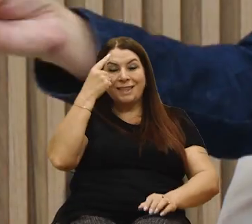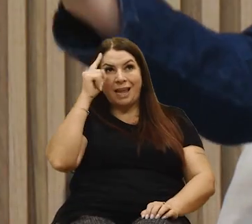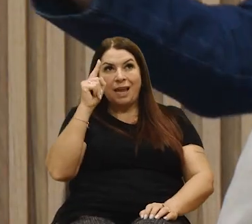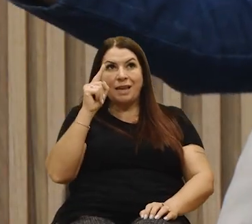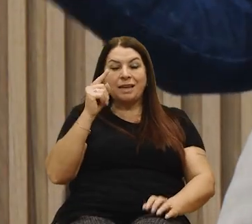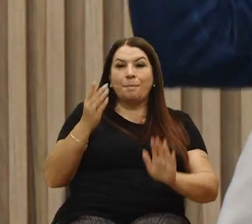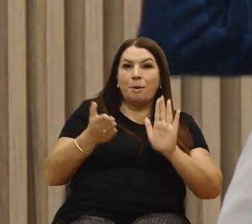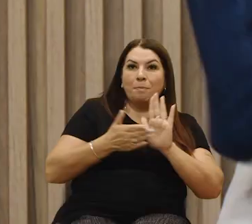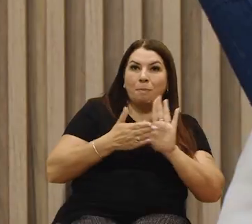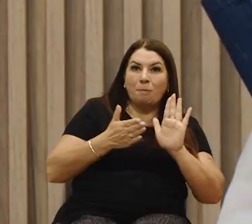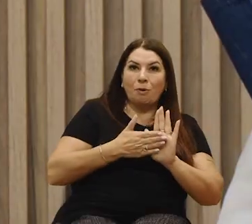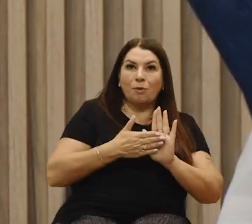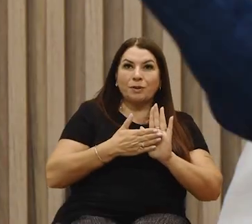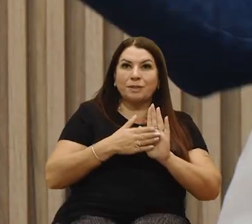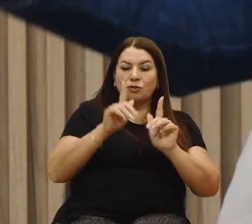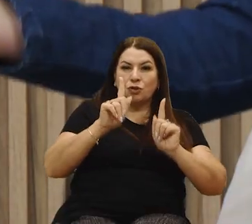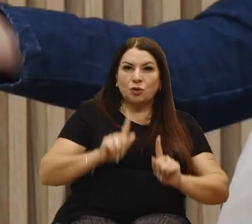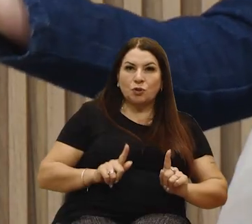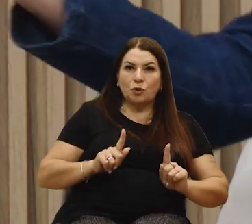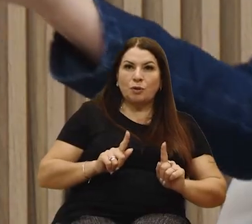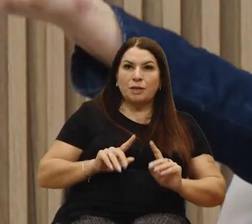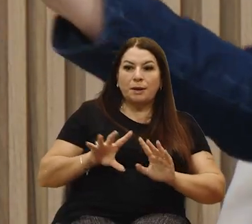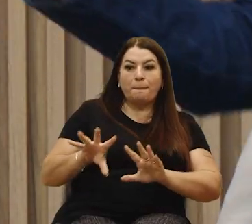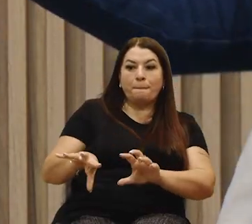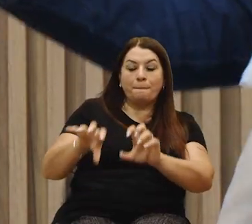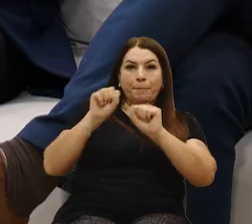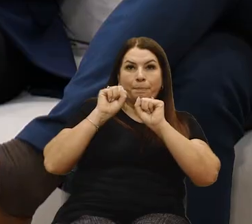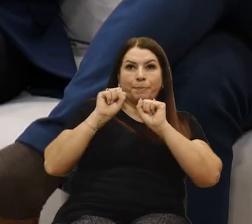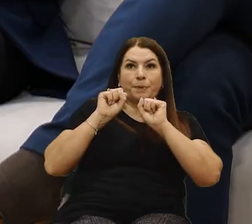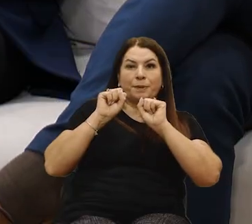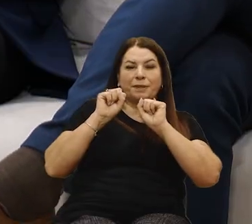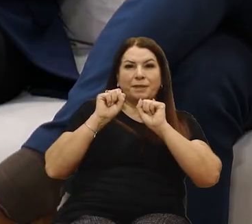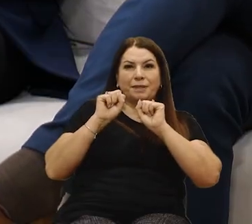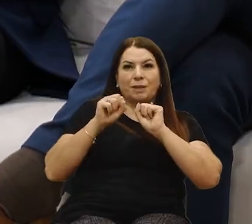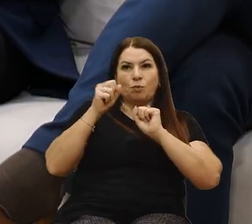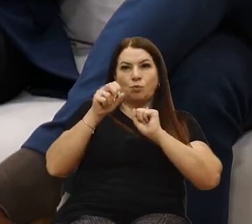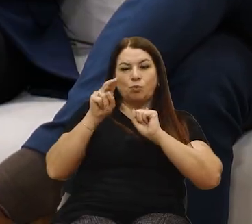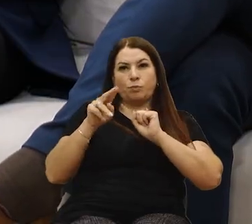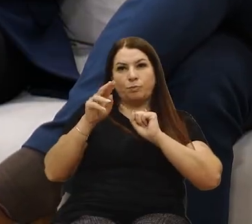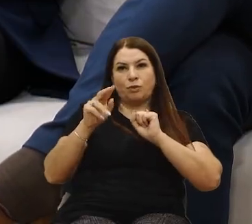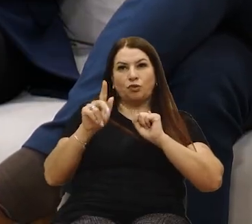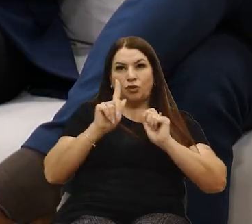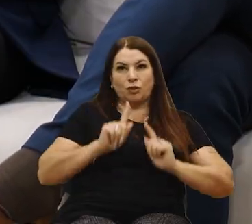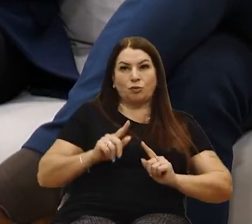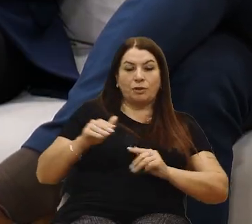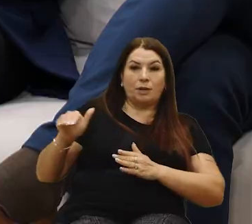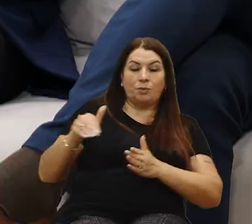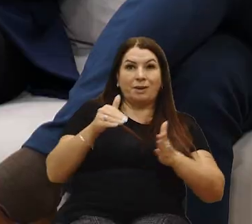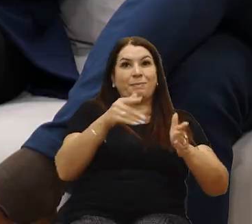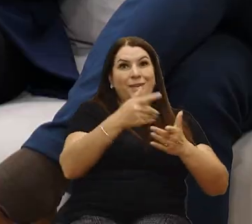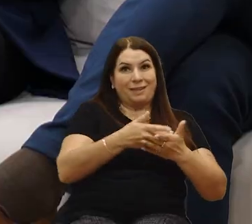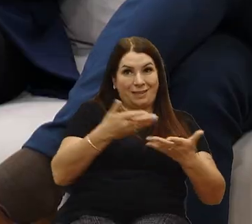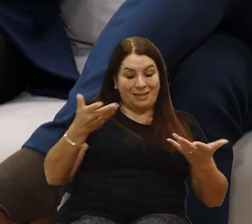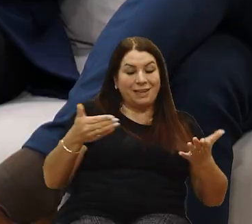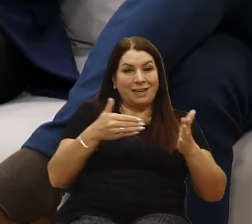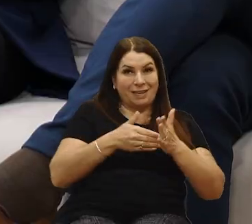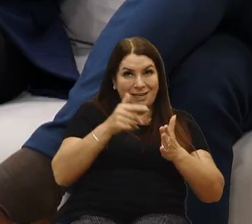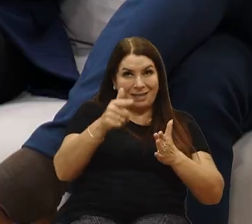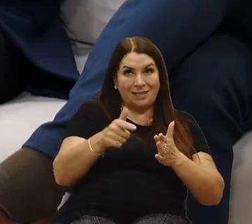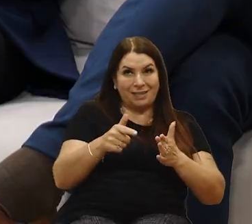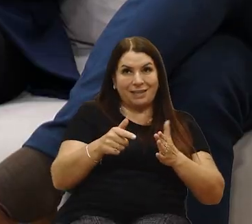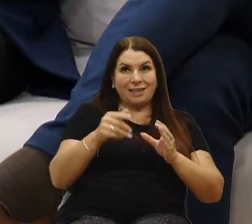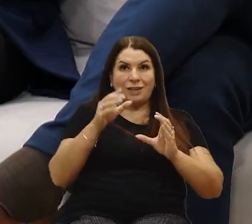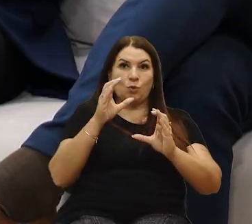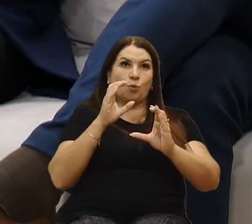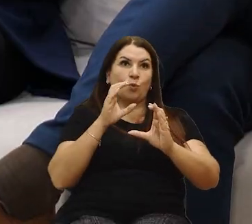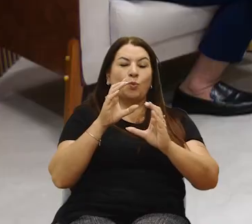cria a proposta e tal, e o gestor vai lá e se apropria daquilo, ou o subgestor, né? Porque tem, às vezes, caminhos no percurso até o CEO.